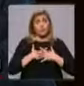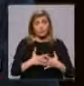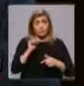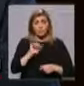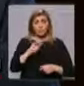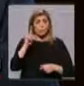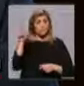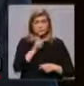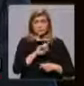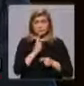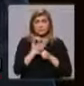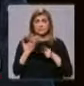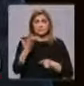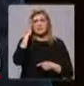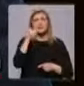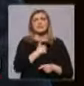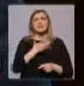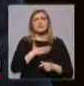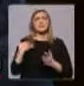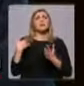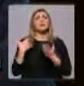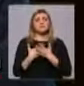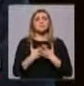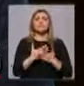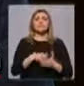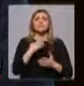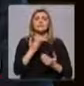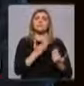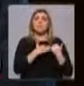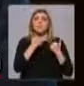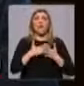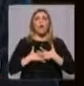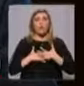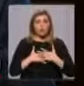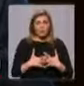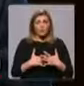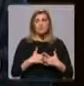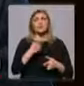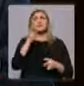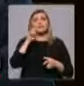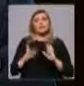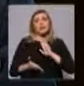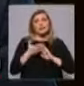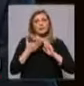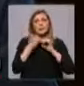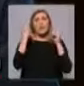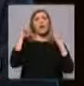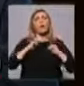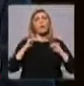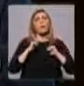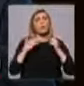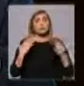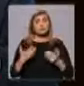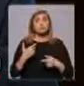gosto das duas partes penso que a empresa tem vindo a tentar sentido de responsabilidade e boa vontade de também rapidamente chegarmos a um acordo